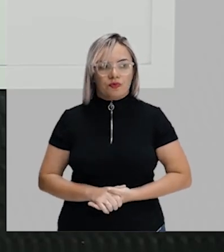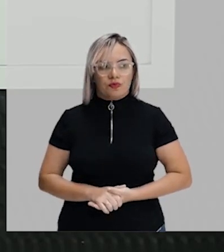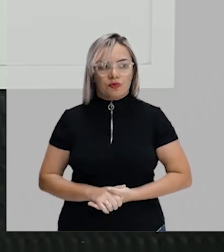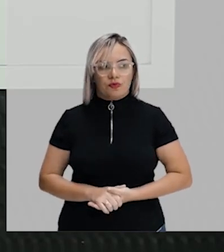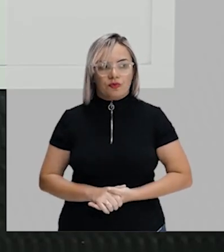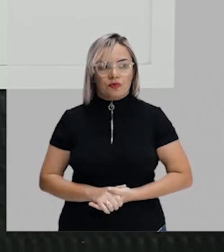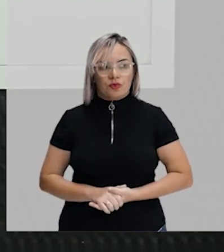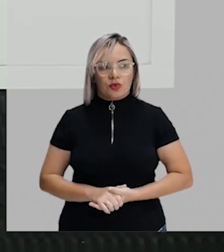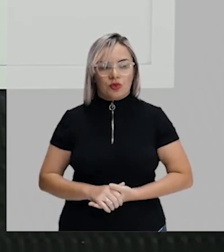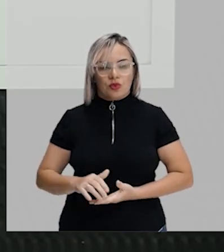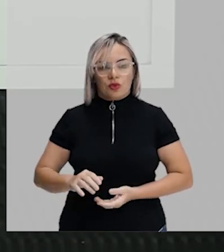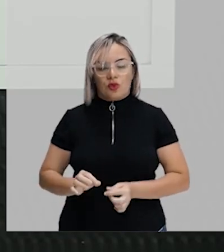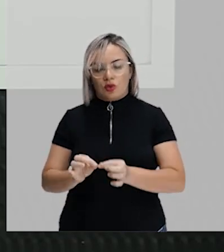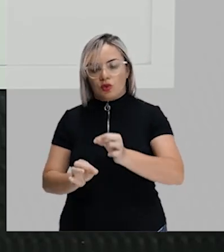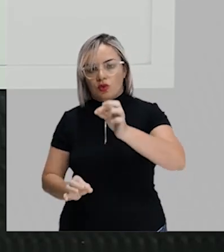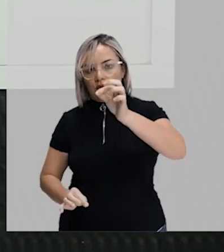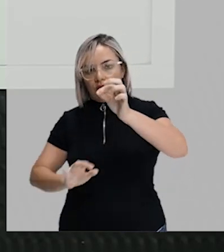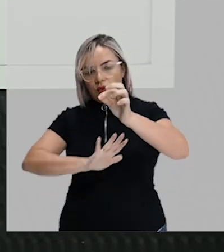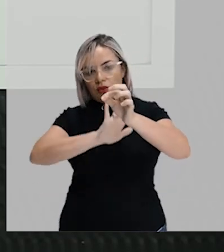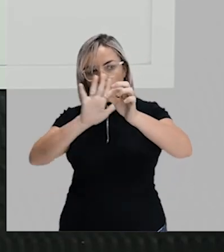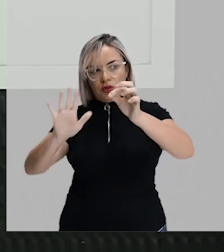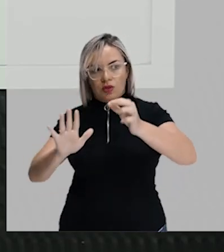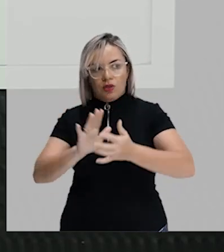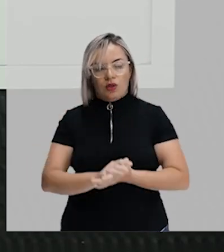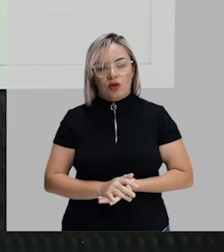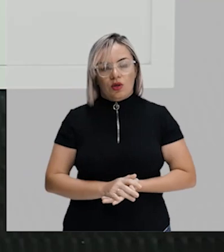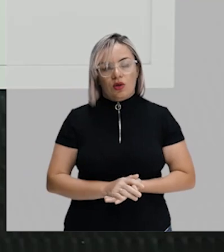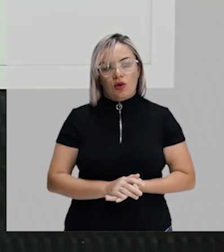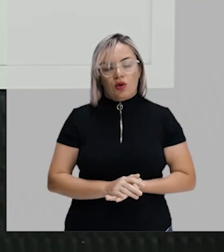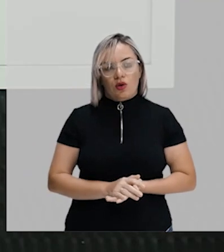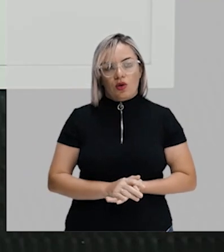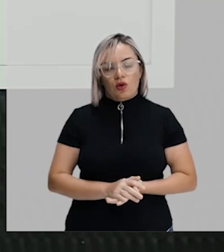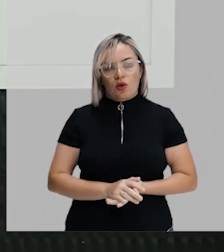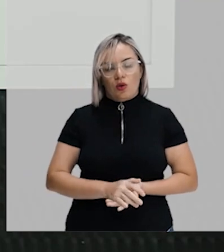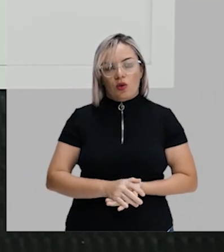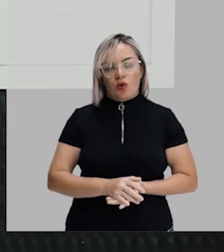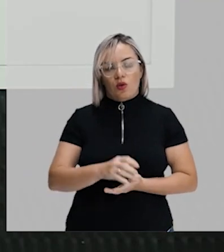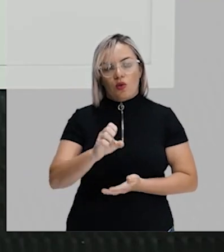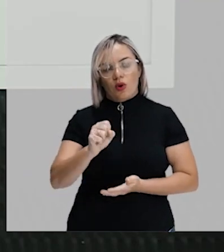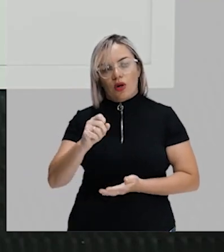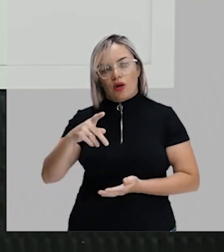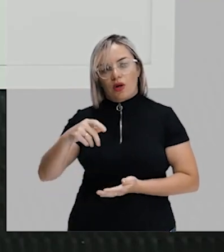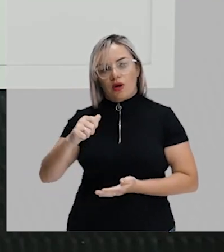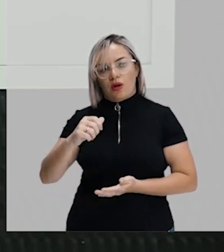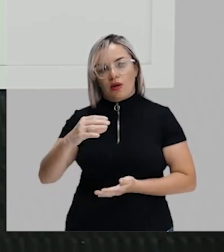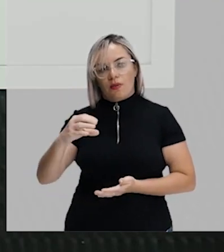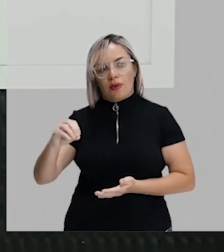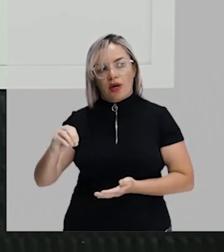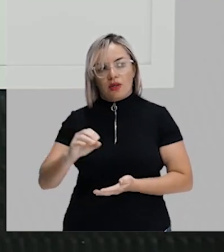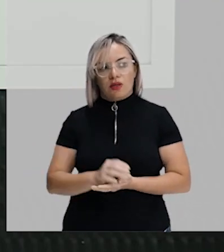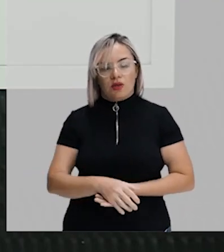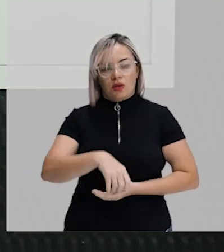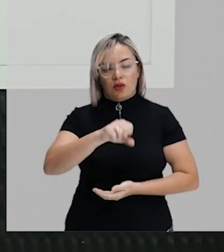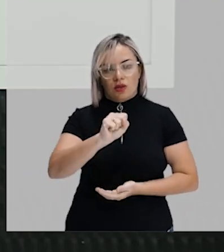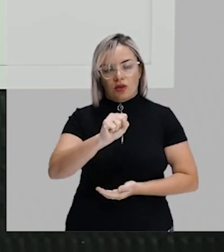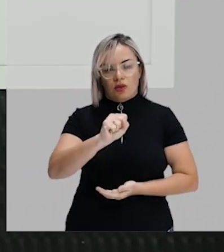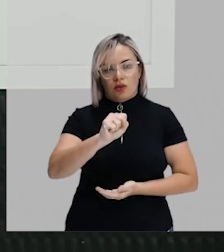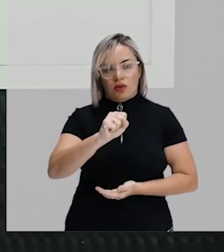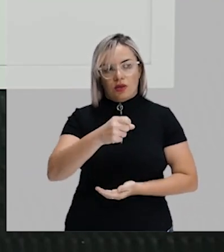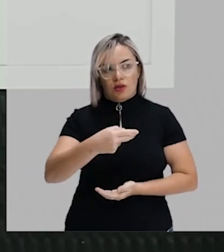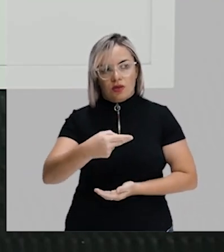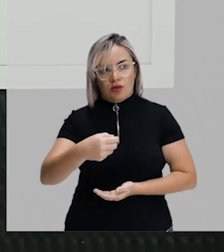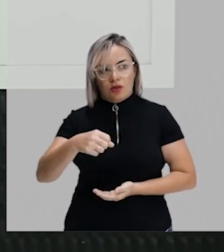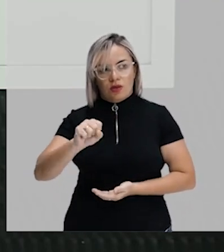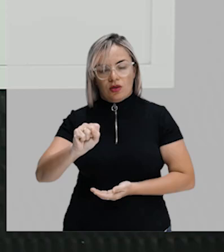Espaço final, espaço inicial, mais a velocidade vezes tempo, né? Então, chamar aqui, ó, espaço inicial